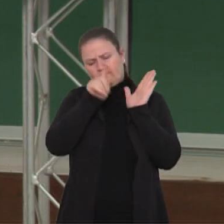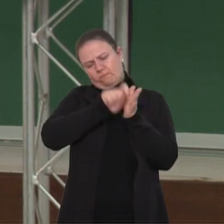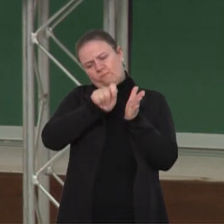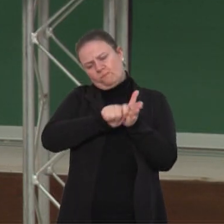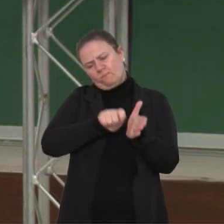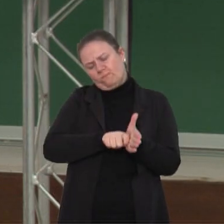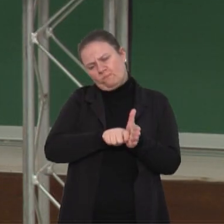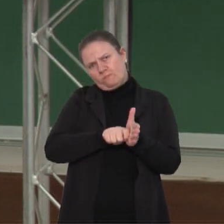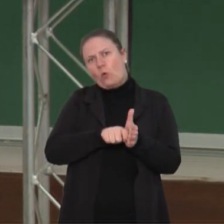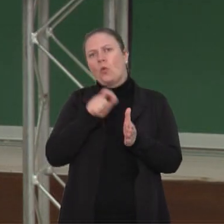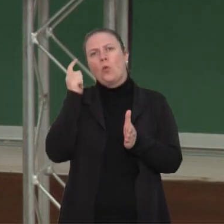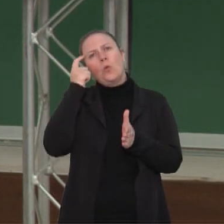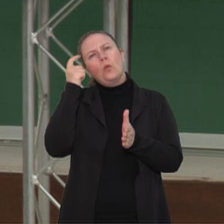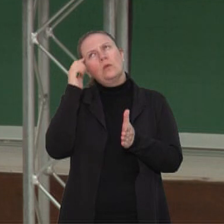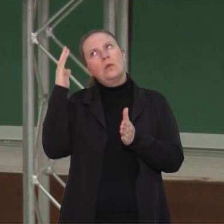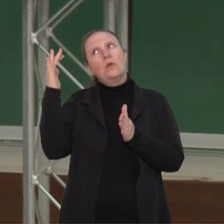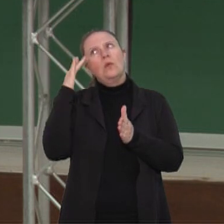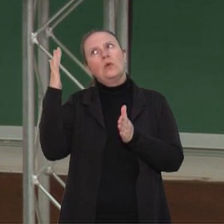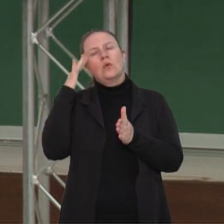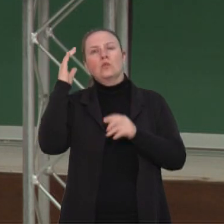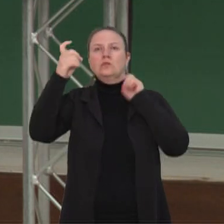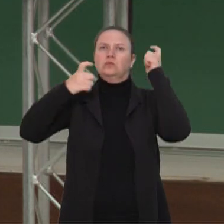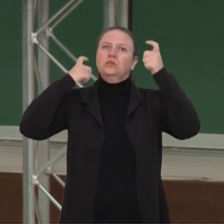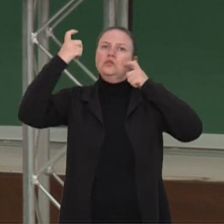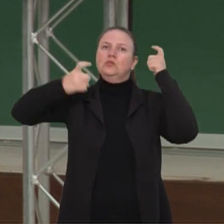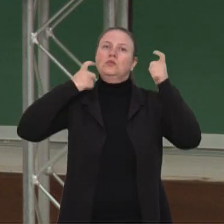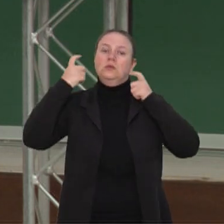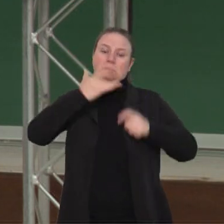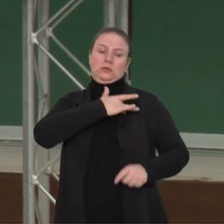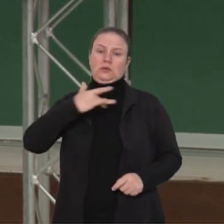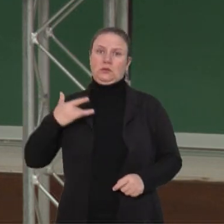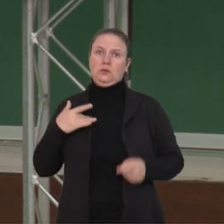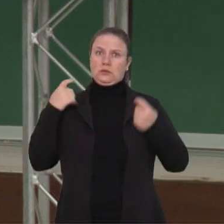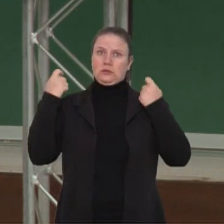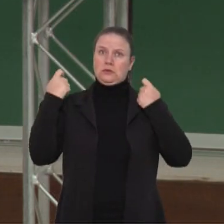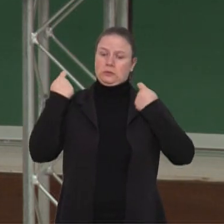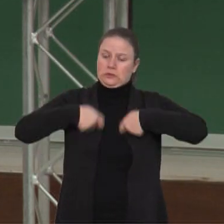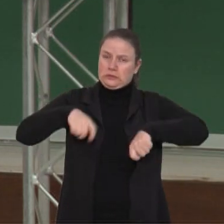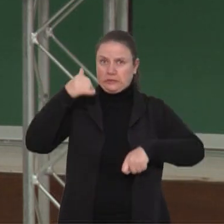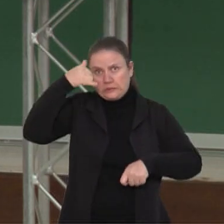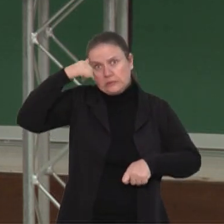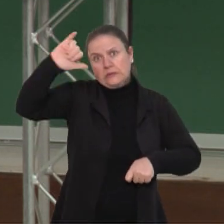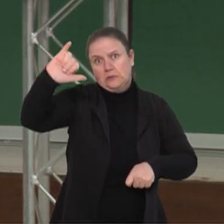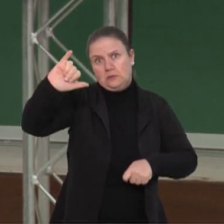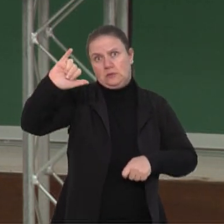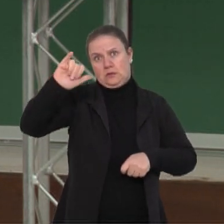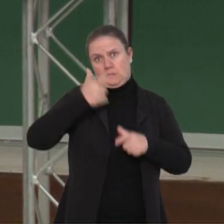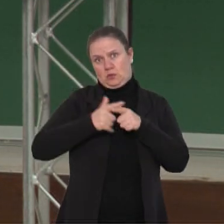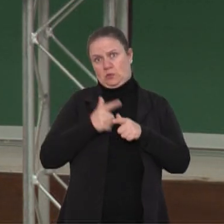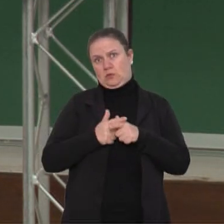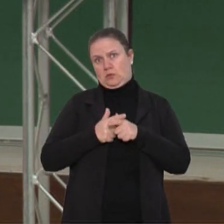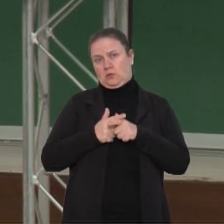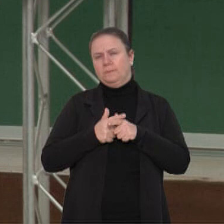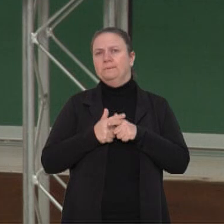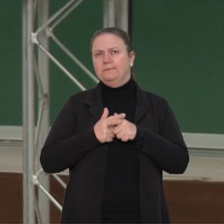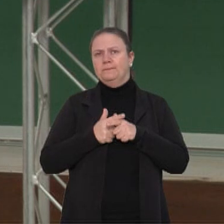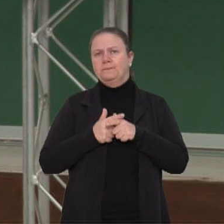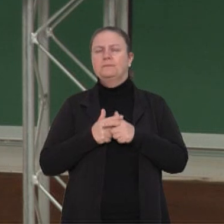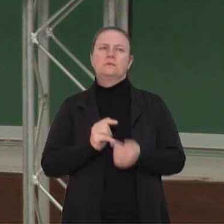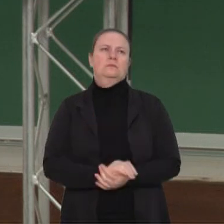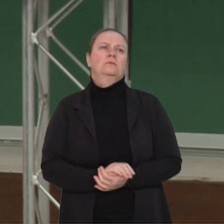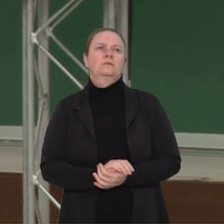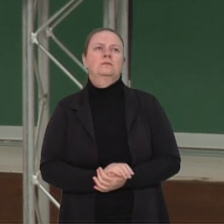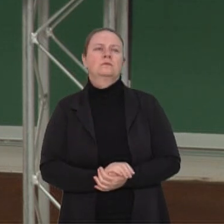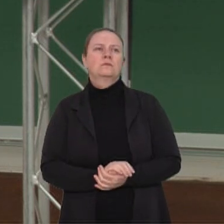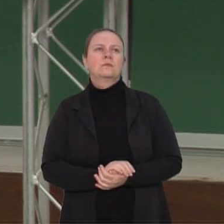quem? Em quem está preocupado com a saúde, quer saber, então, de onde veio esse vírus.